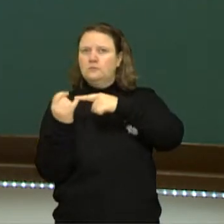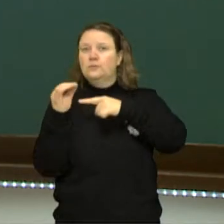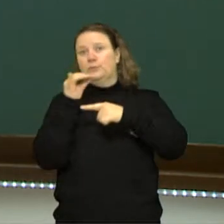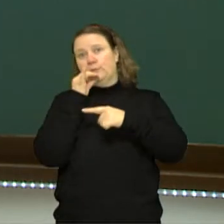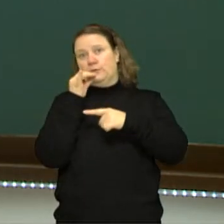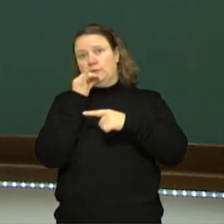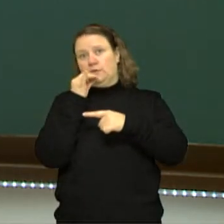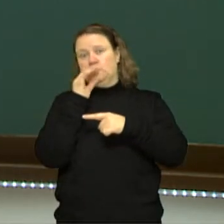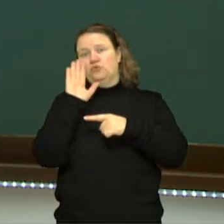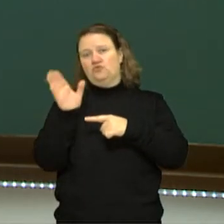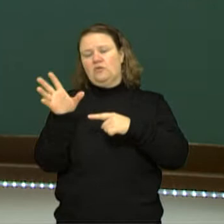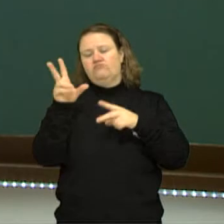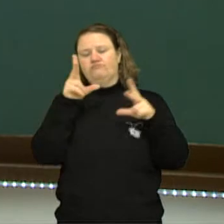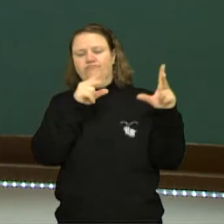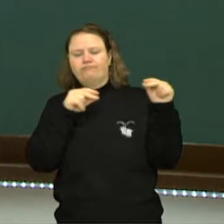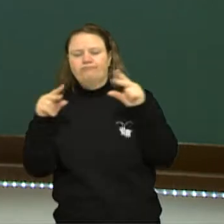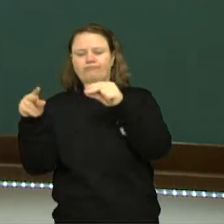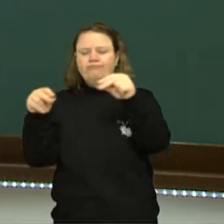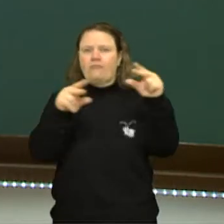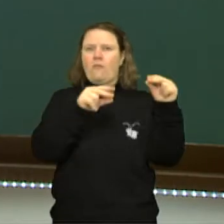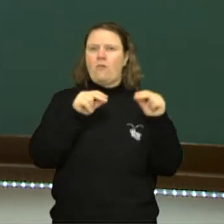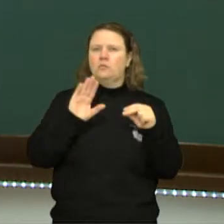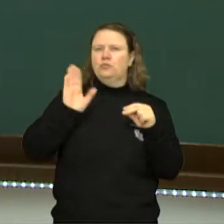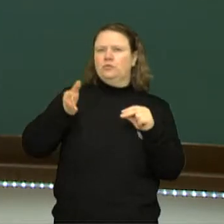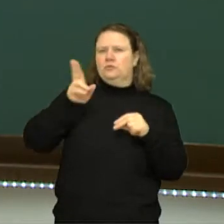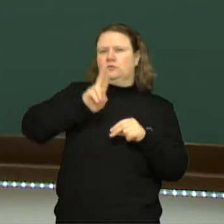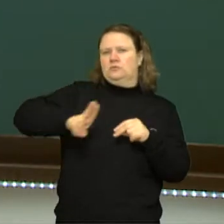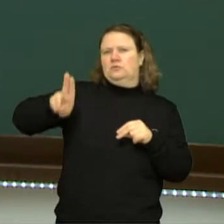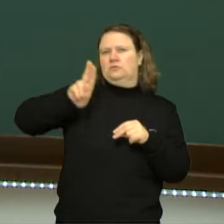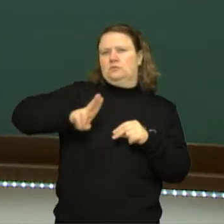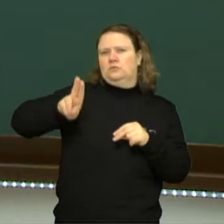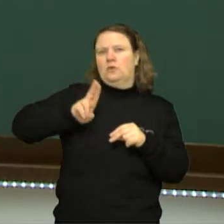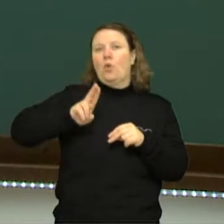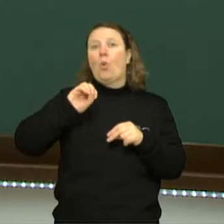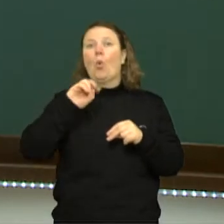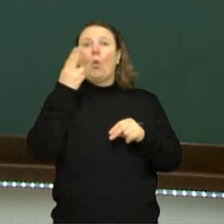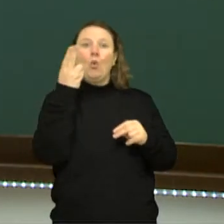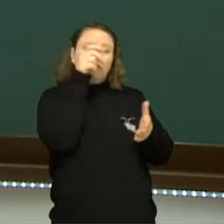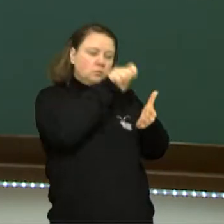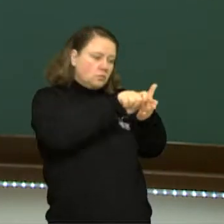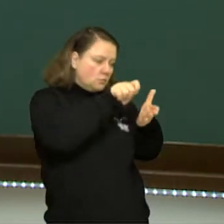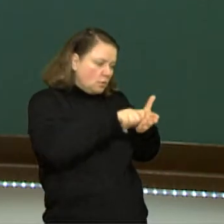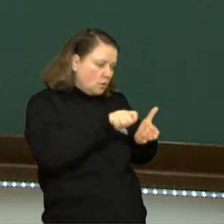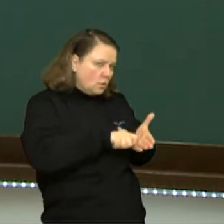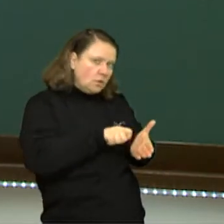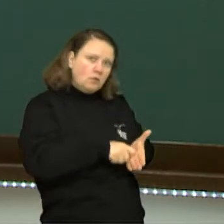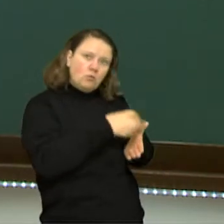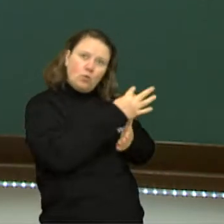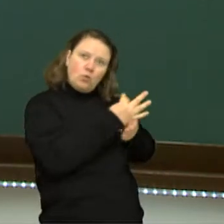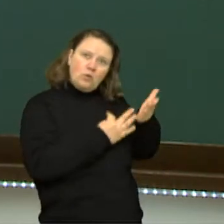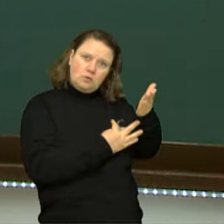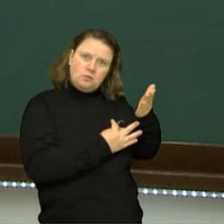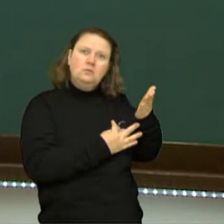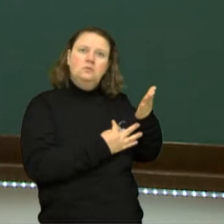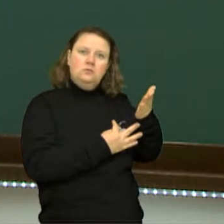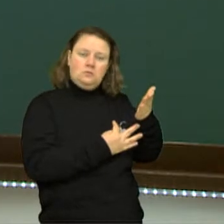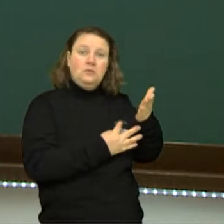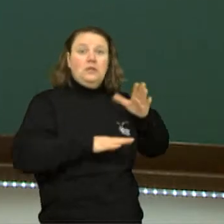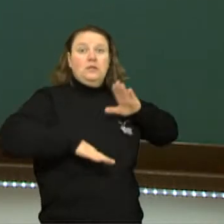utilizadas na língua falada, outras muito utilizadas na língua escrita, que denunciam uma formalidade muito maior do texto. Então é